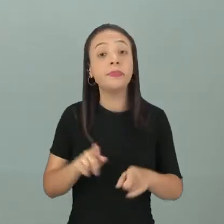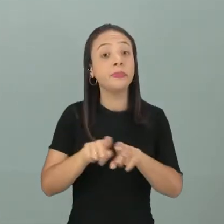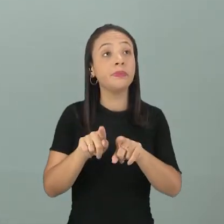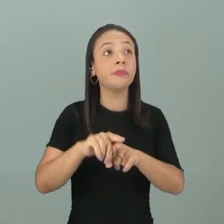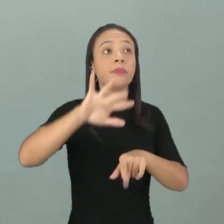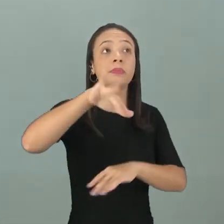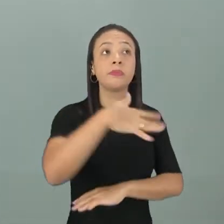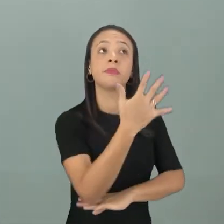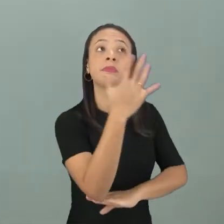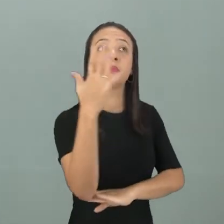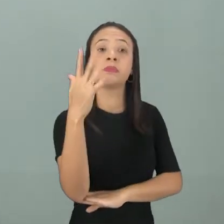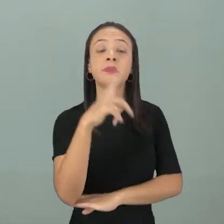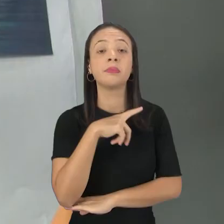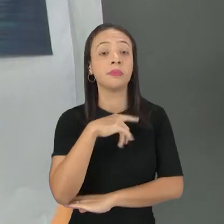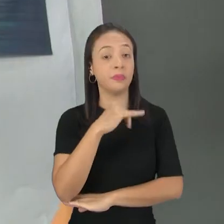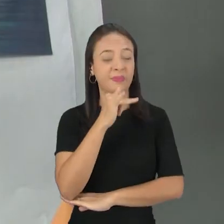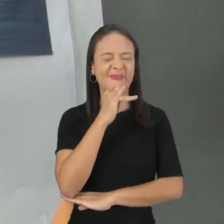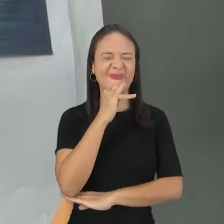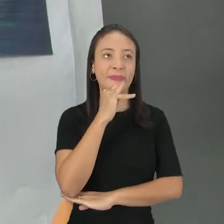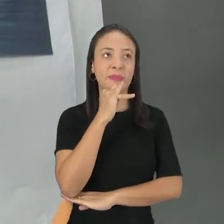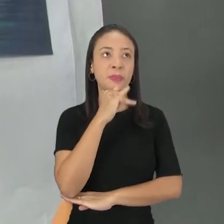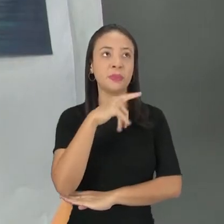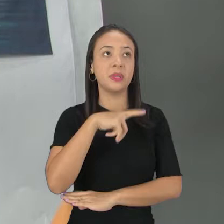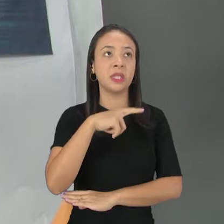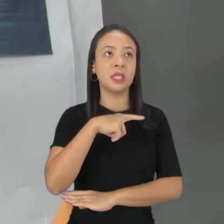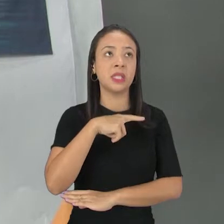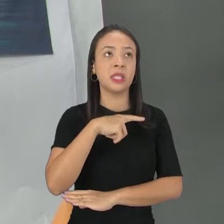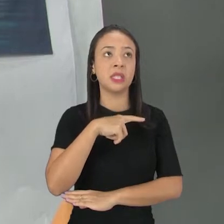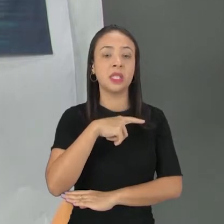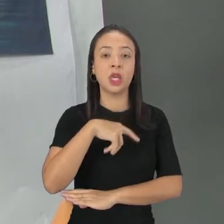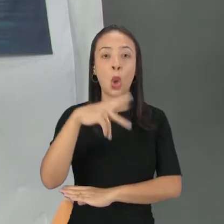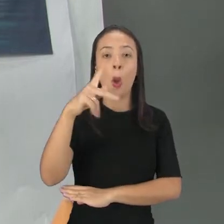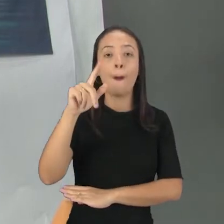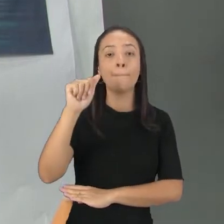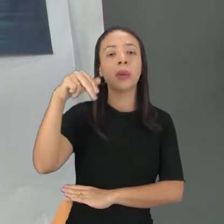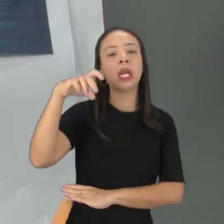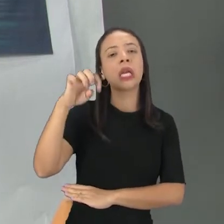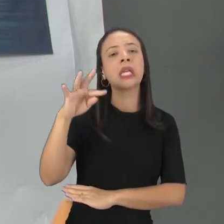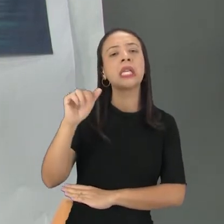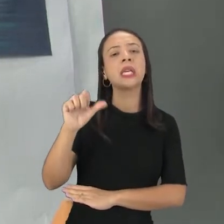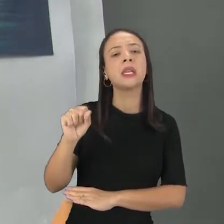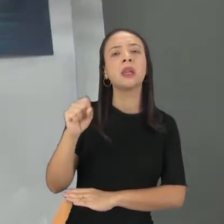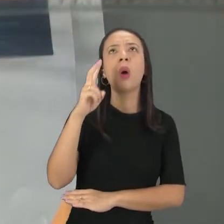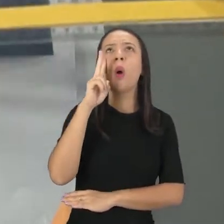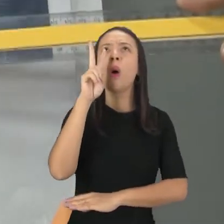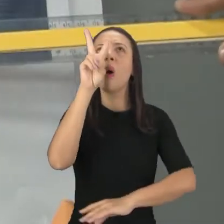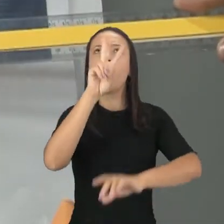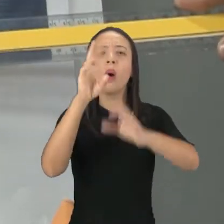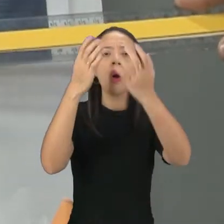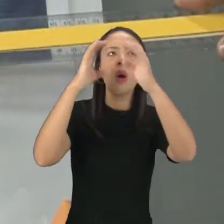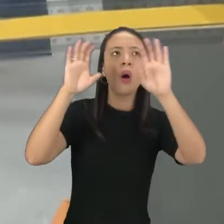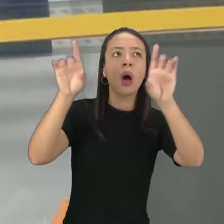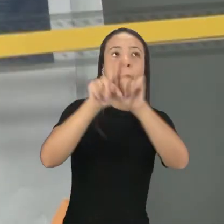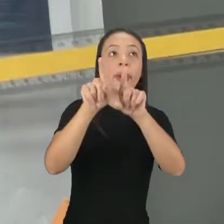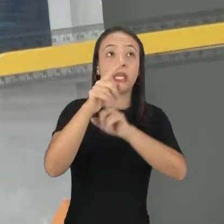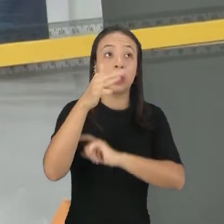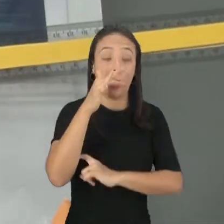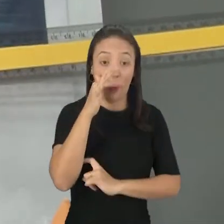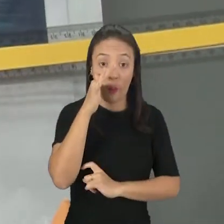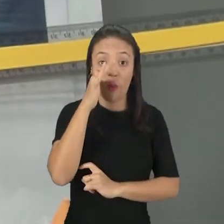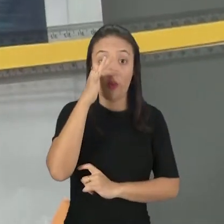natureza? Olha só, nós temos aqui os planetas. Quais formas eles têm? Temos aqui uma